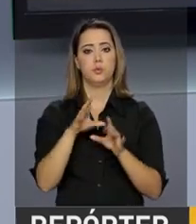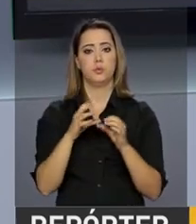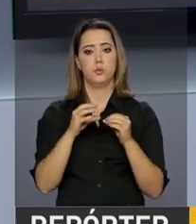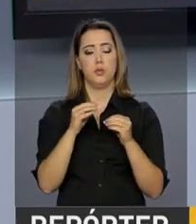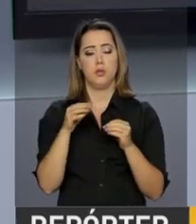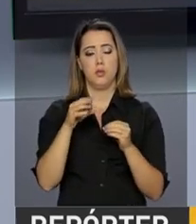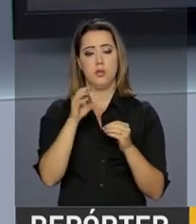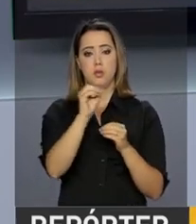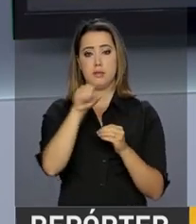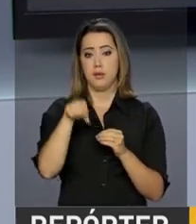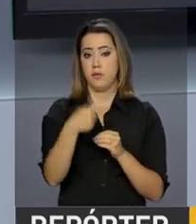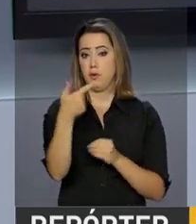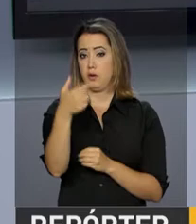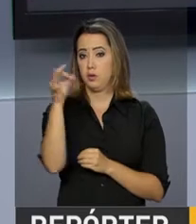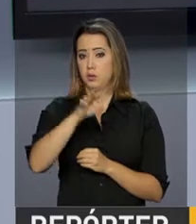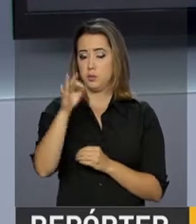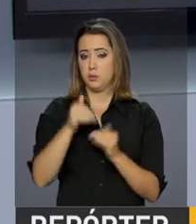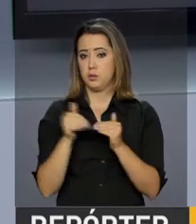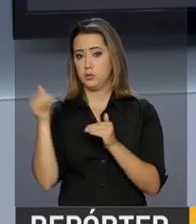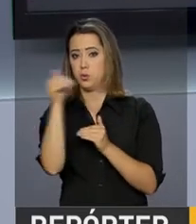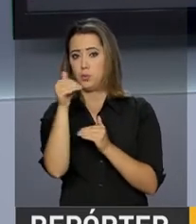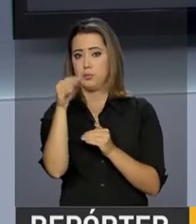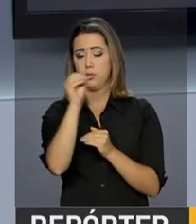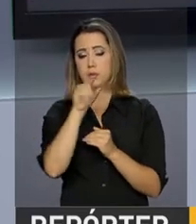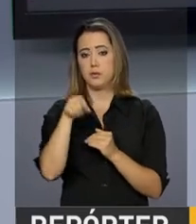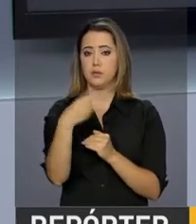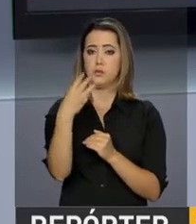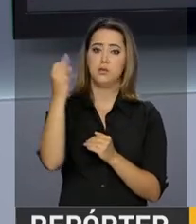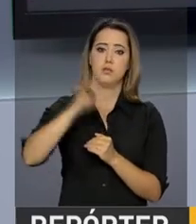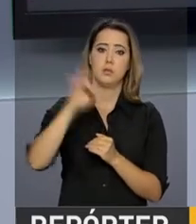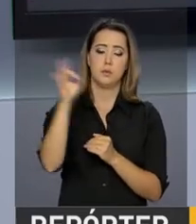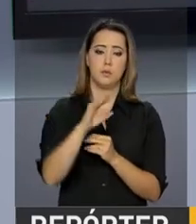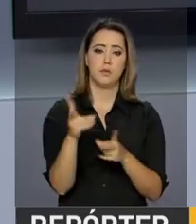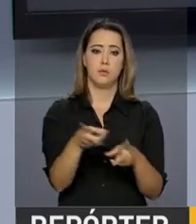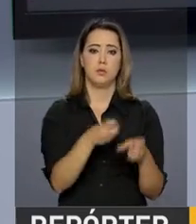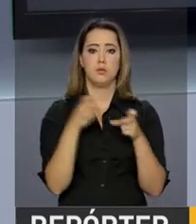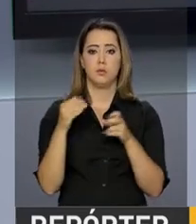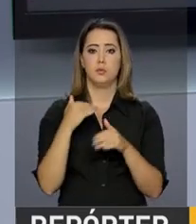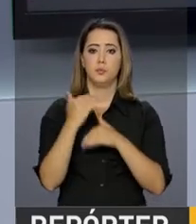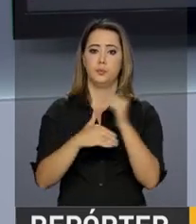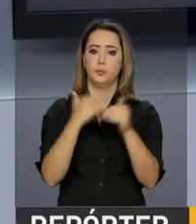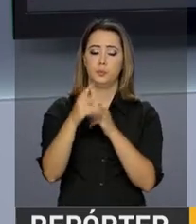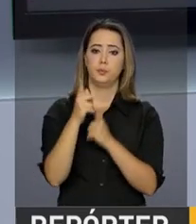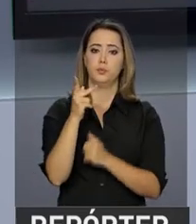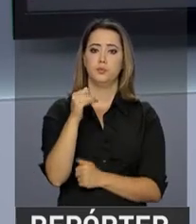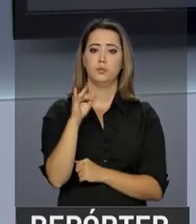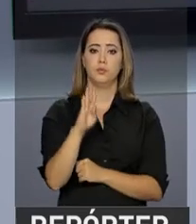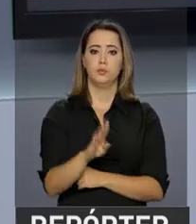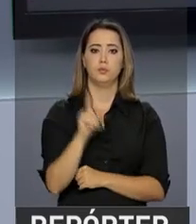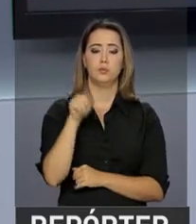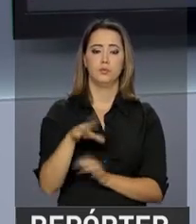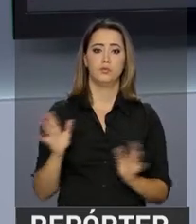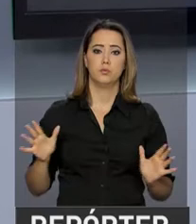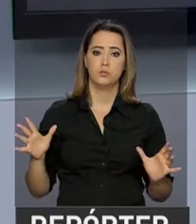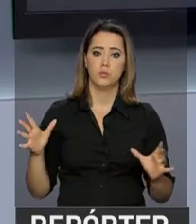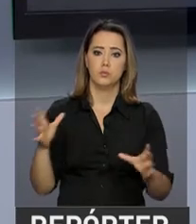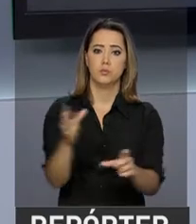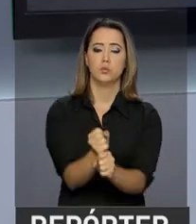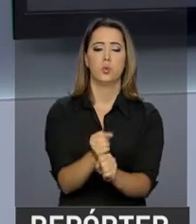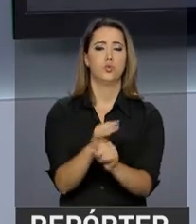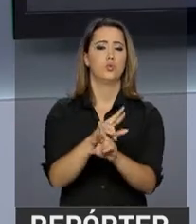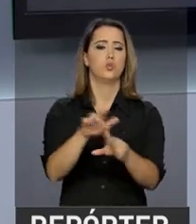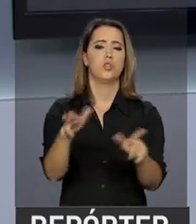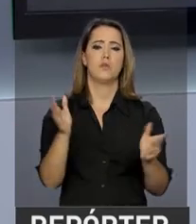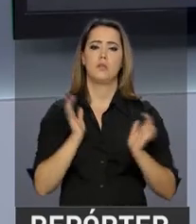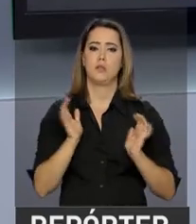0,2 por cento para 0,3 por cento a estimativa de expansão para o produto interno bruto que é a soma de todos os bens